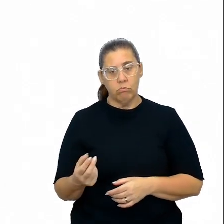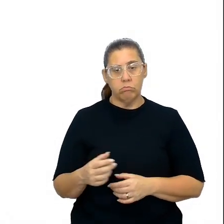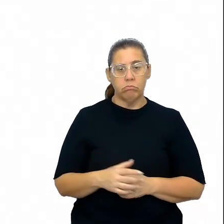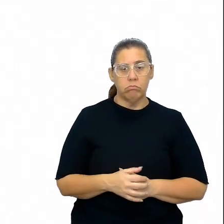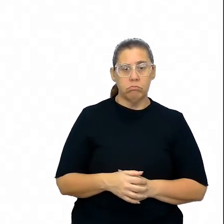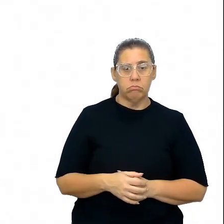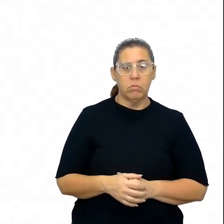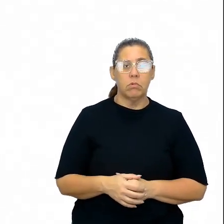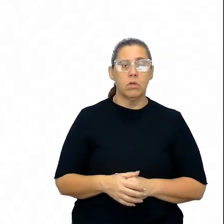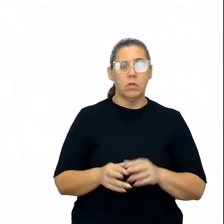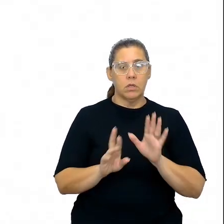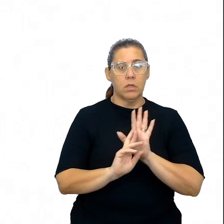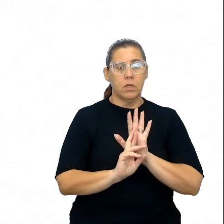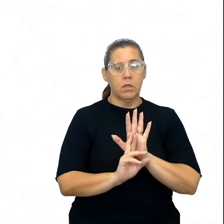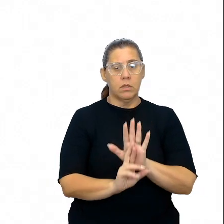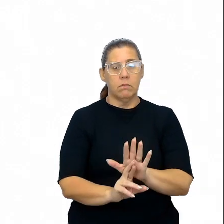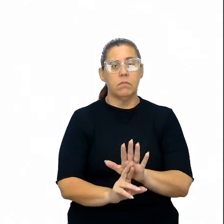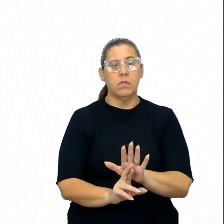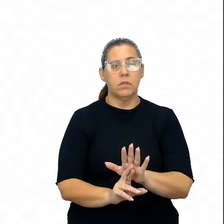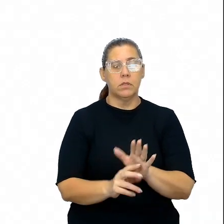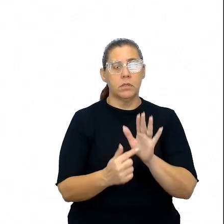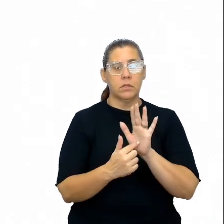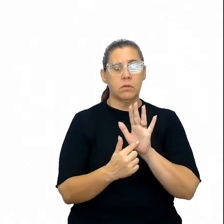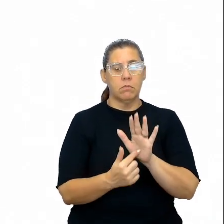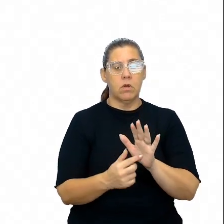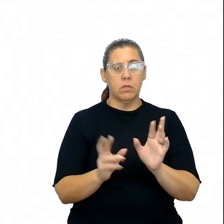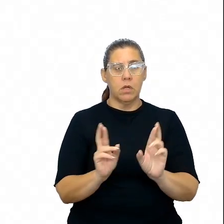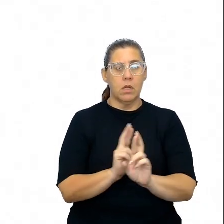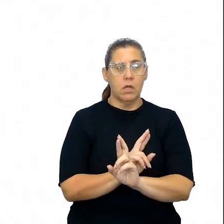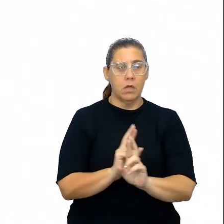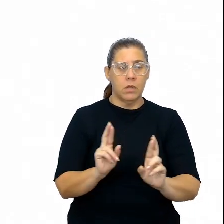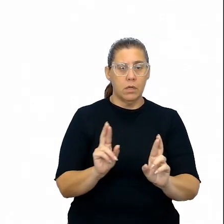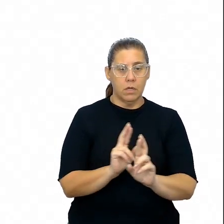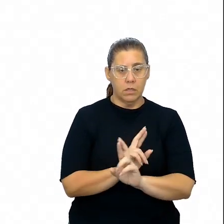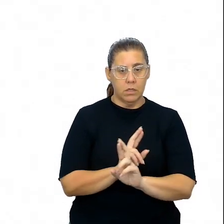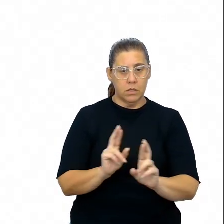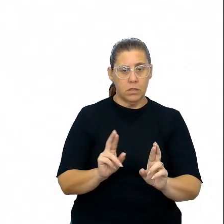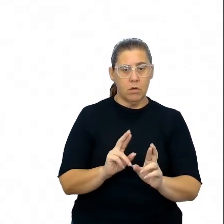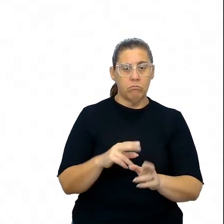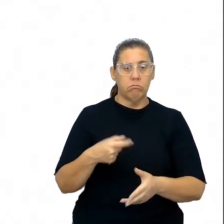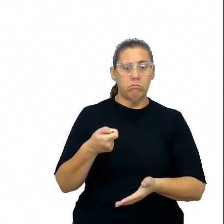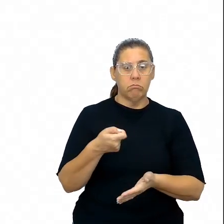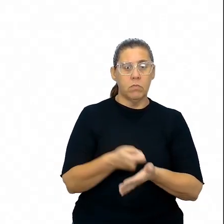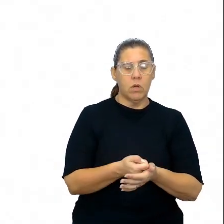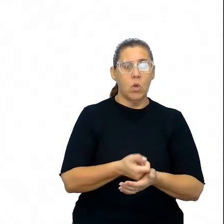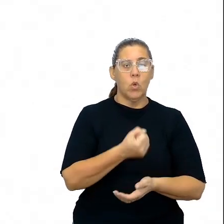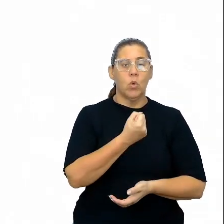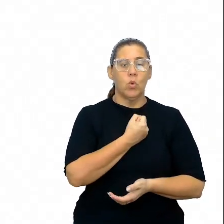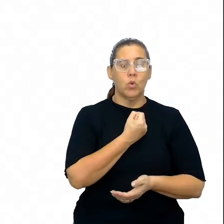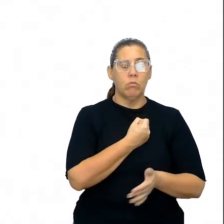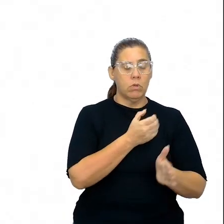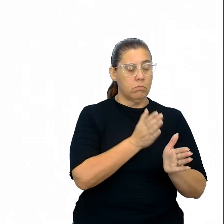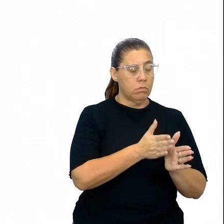A representação fracionária indica a relação que existe entre números e partes e total das